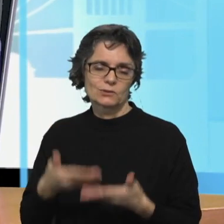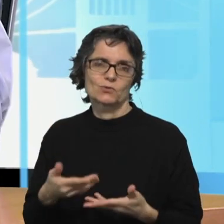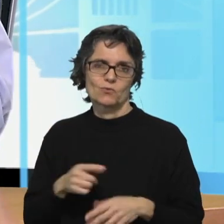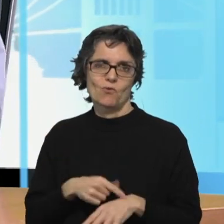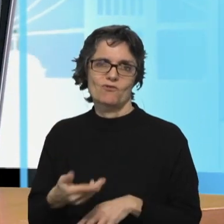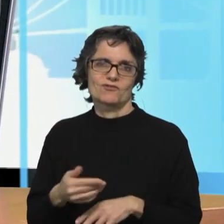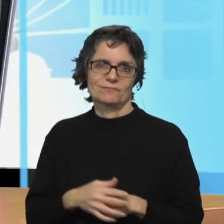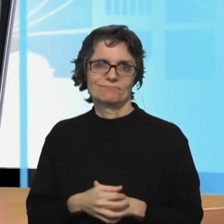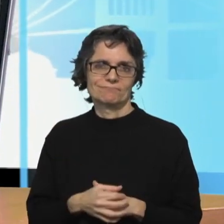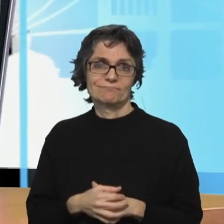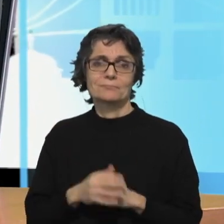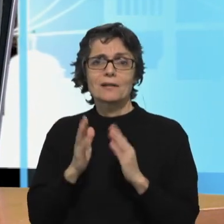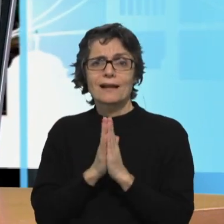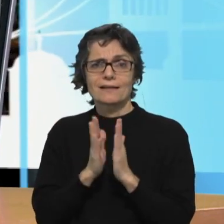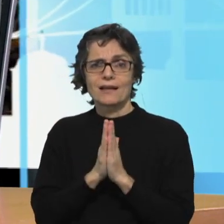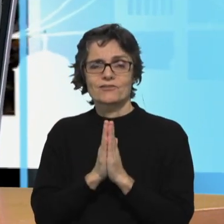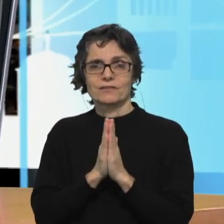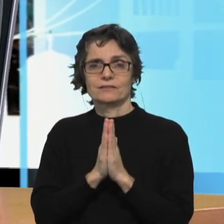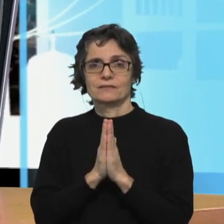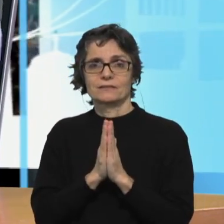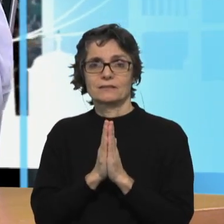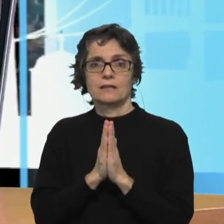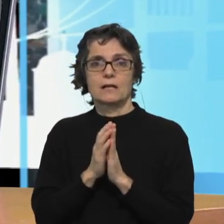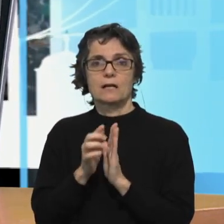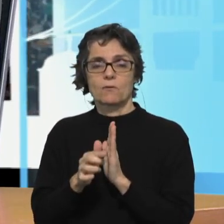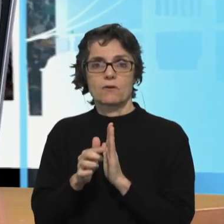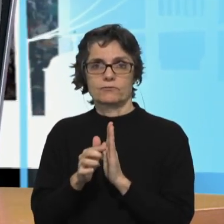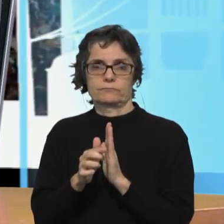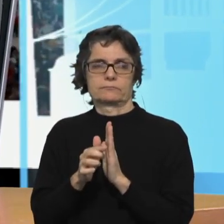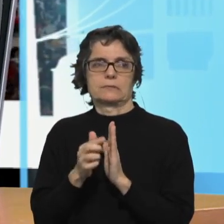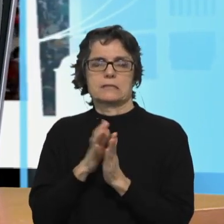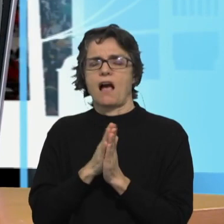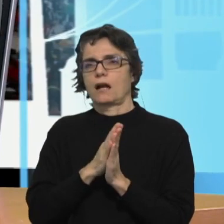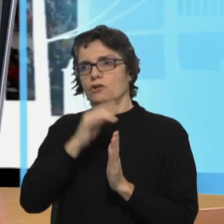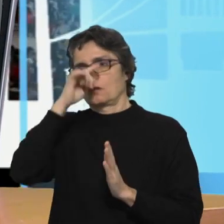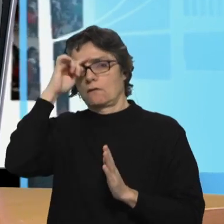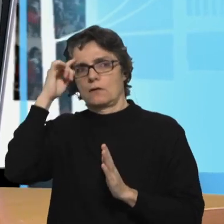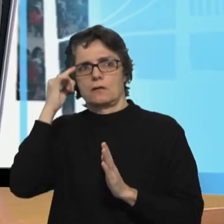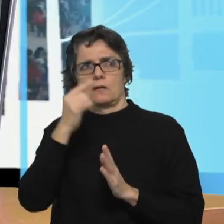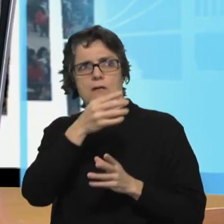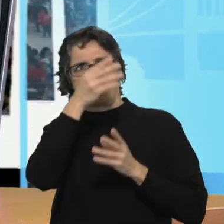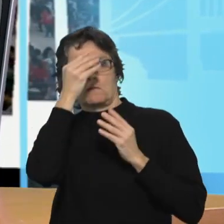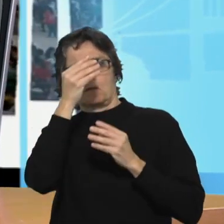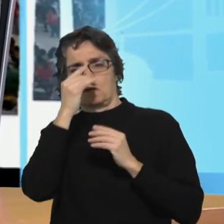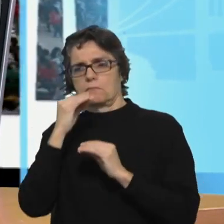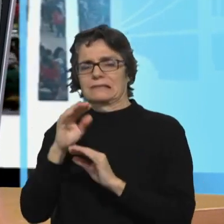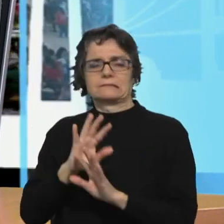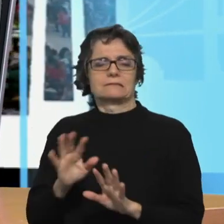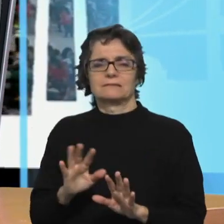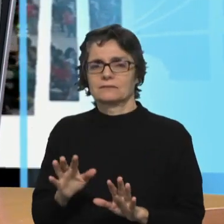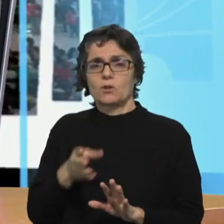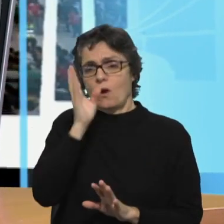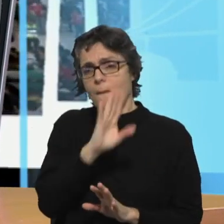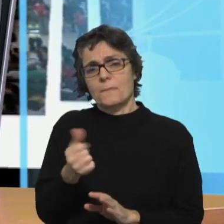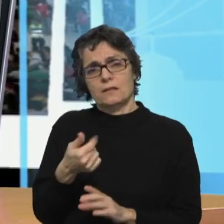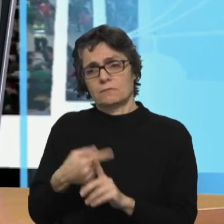A Igreja não parece uma competência impossível, longe disso, porque felizmente temos muitas e boas práticas nesse